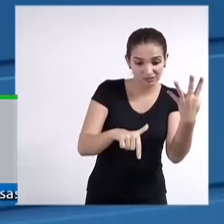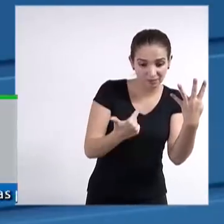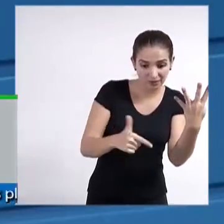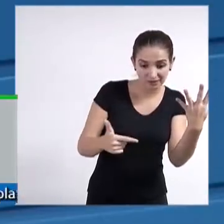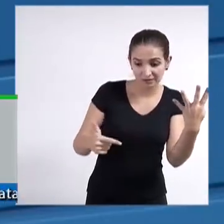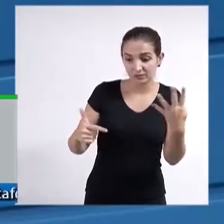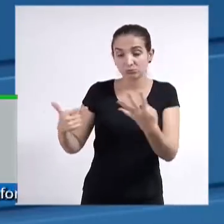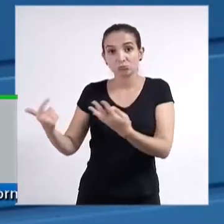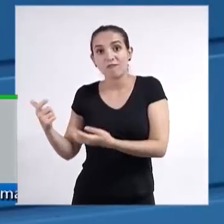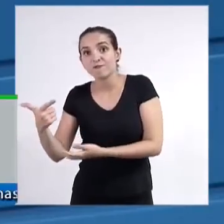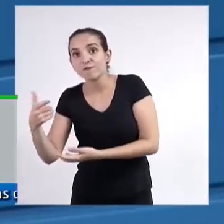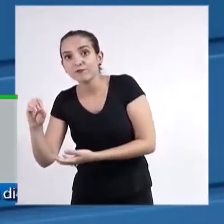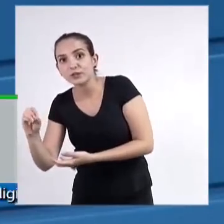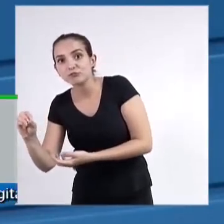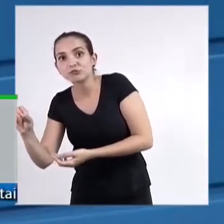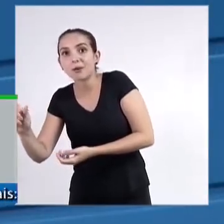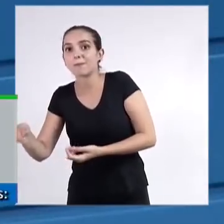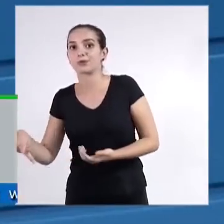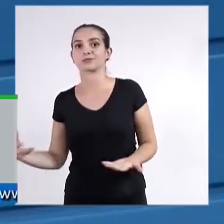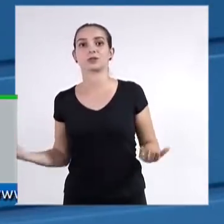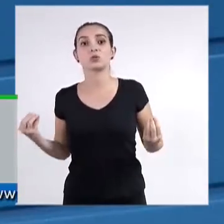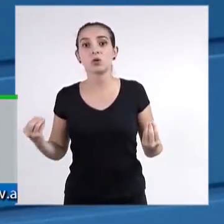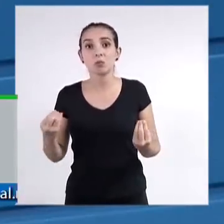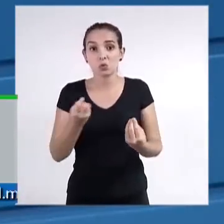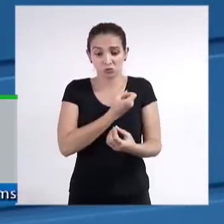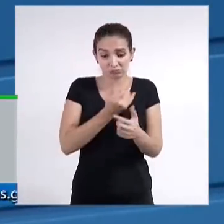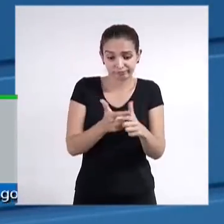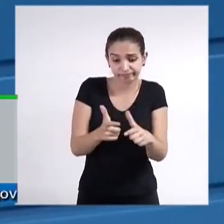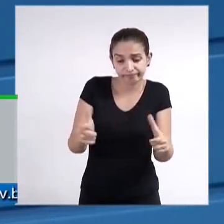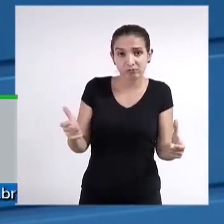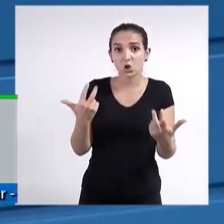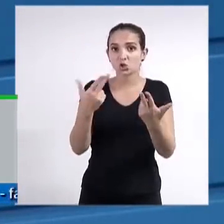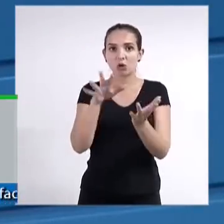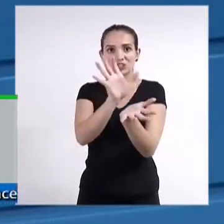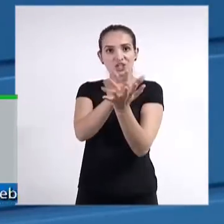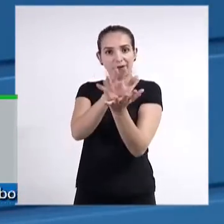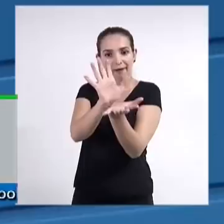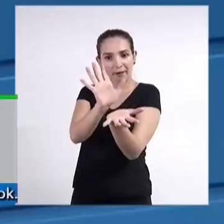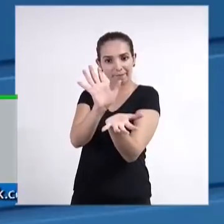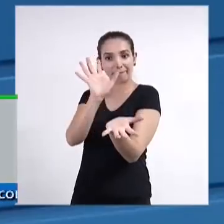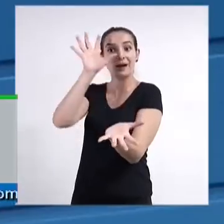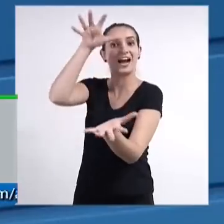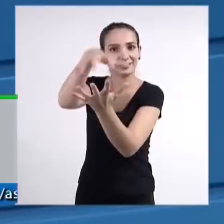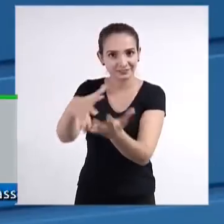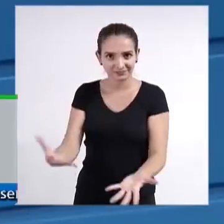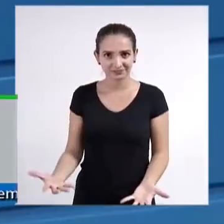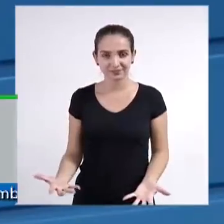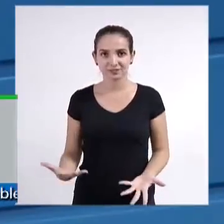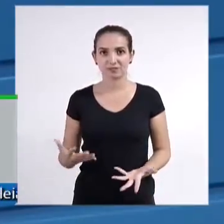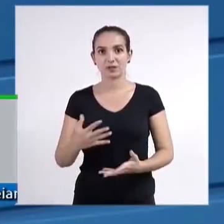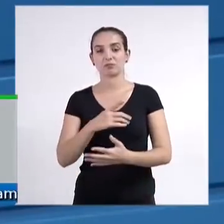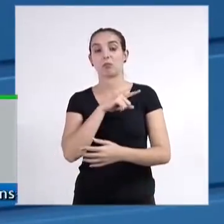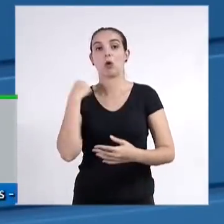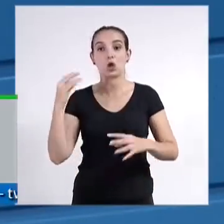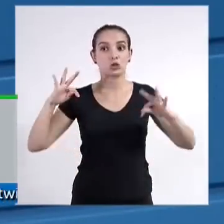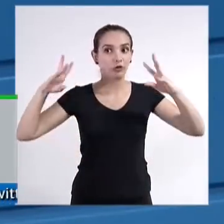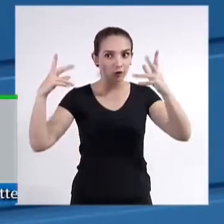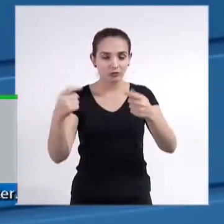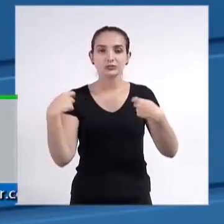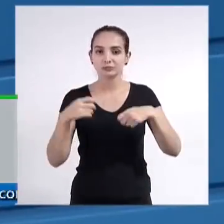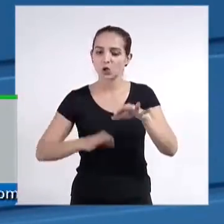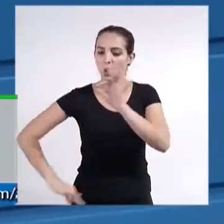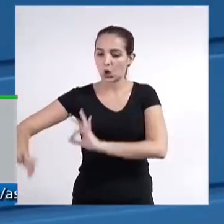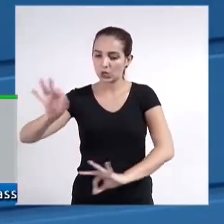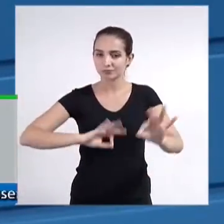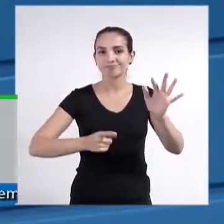número aumenta ao contrário. É igual boca de jacaré. Então, é natural que o Congresso Nacional sabe